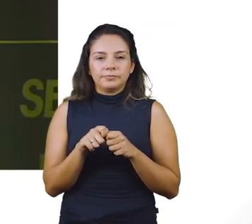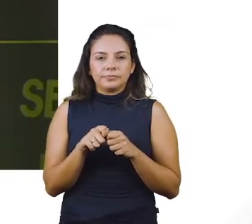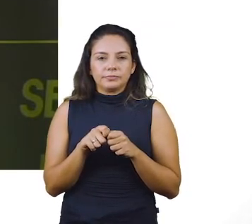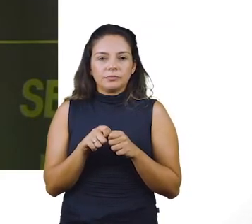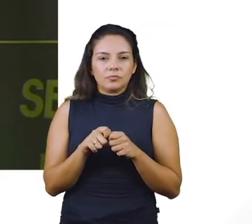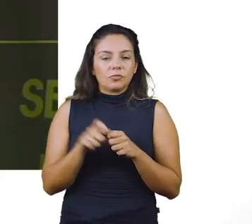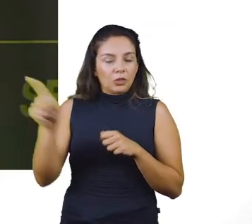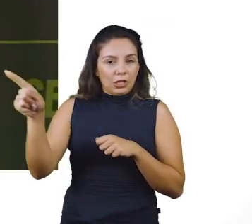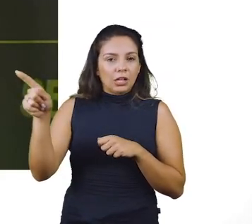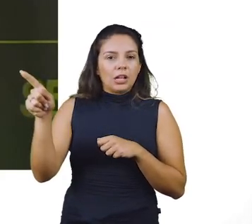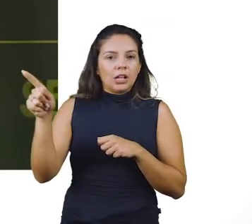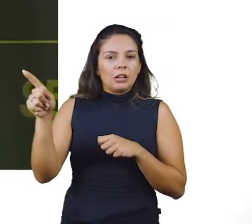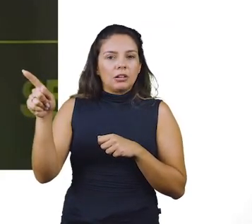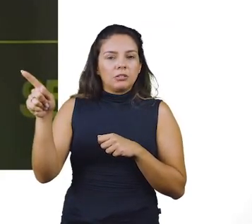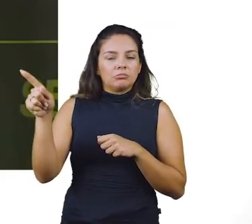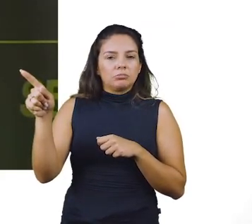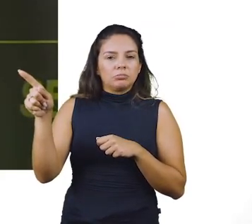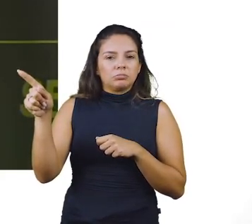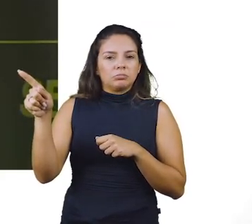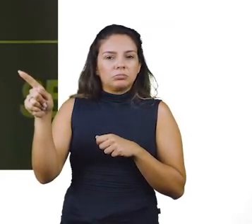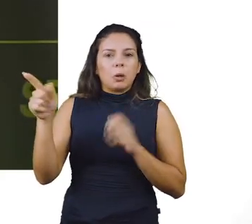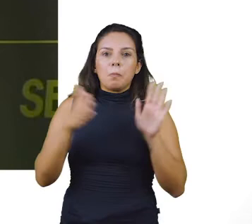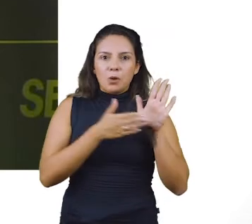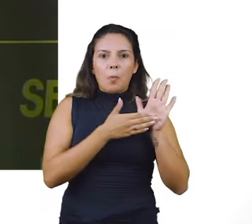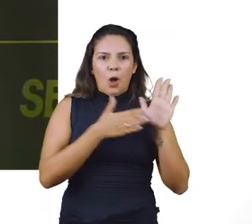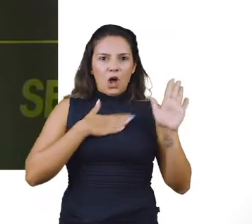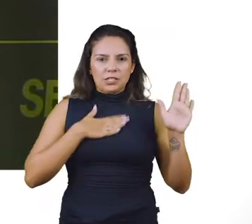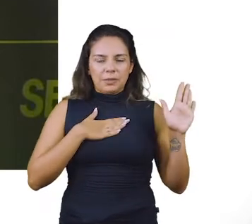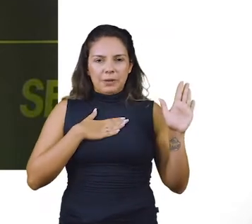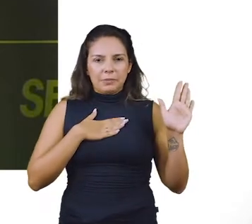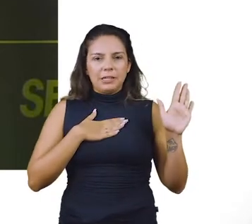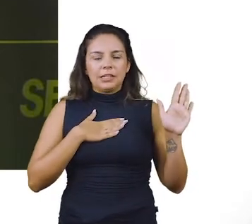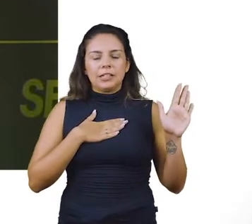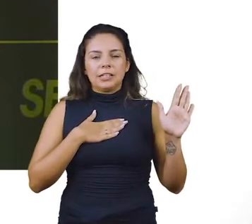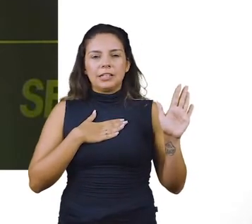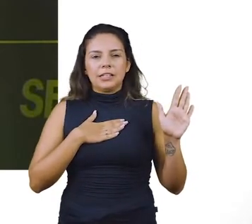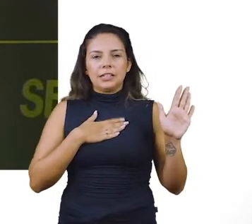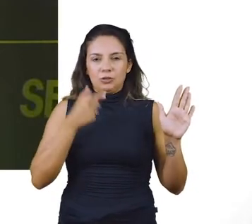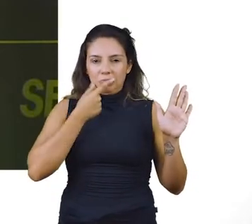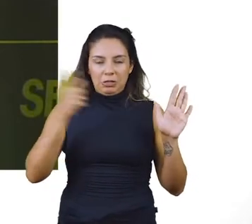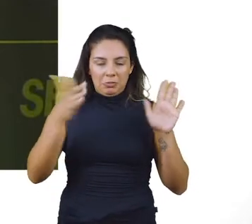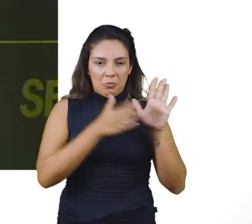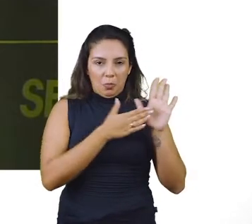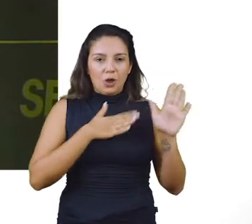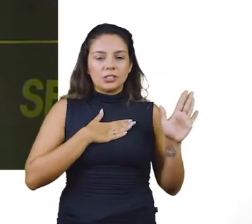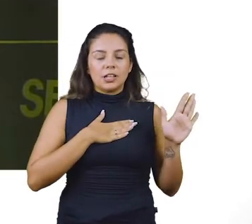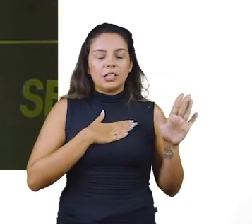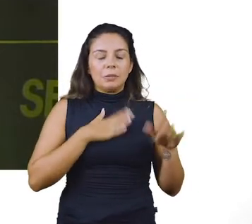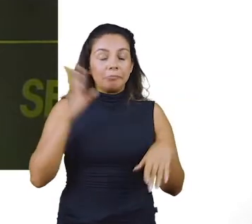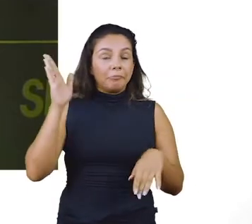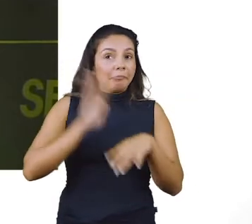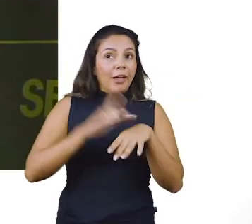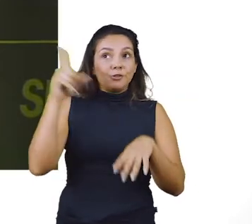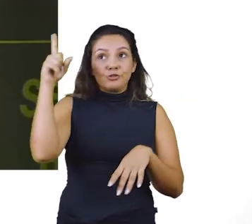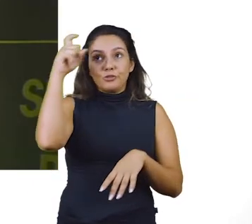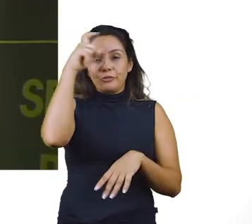o Paulo me propôs talvez o maior desafio literário da minha vida, que foi